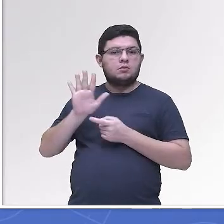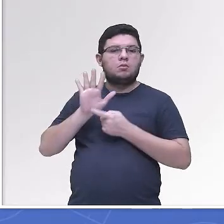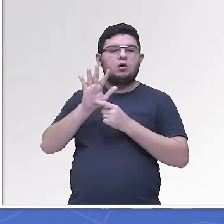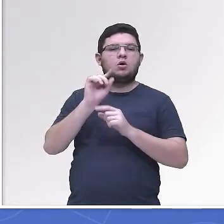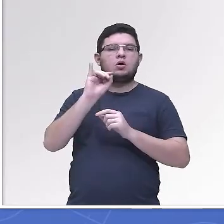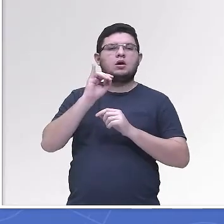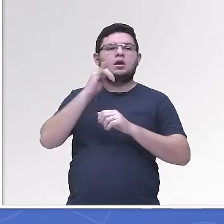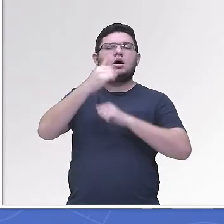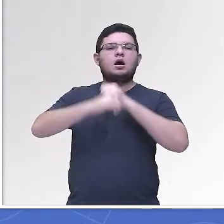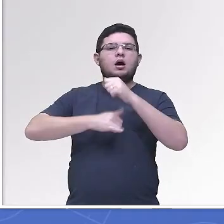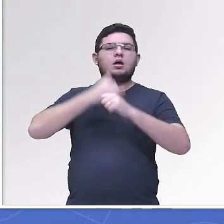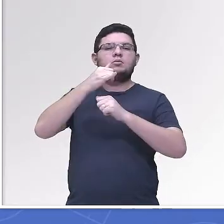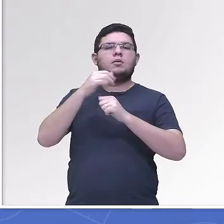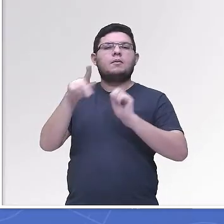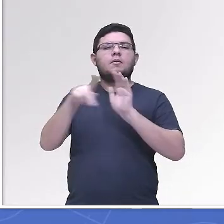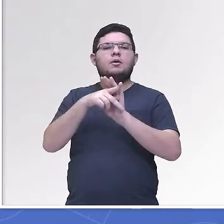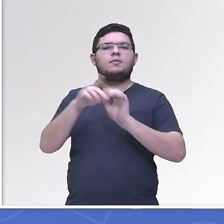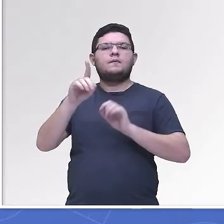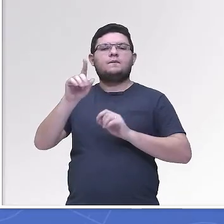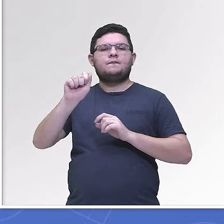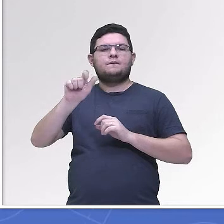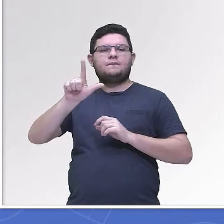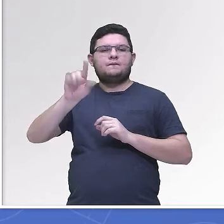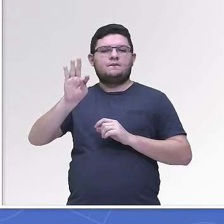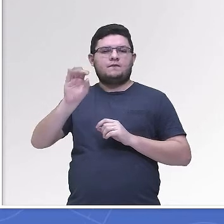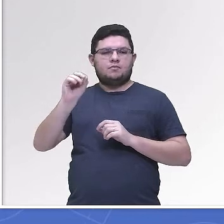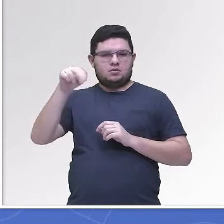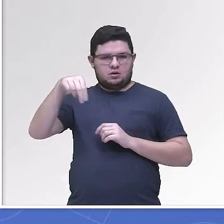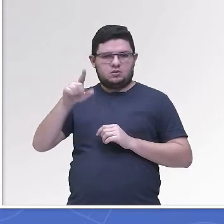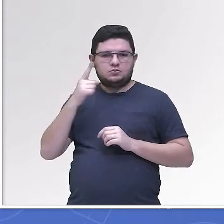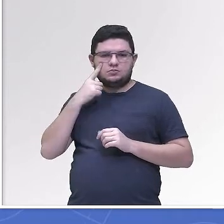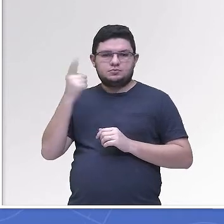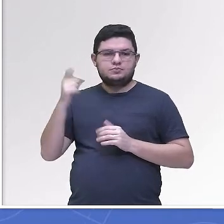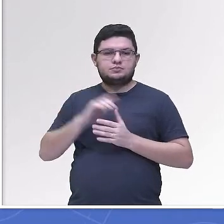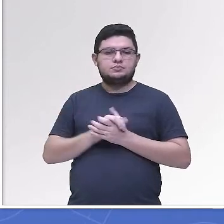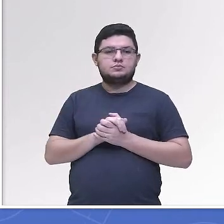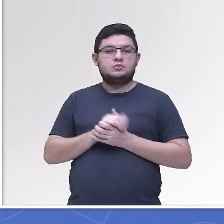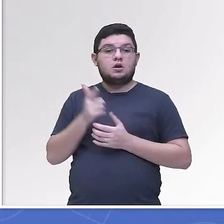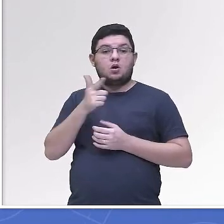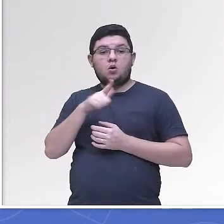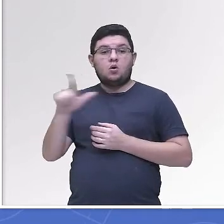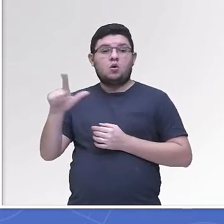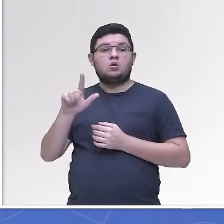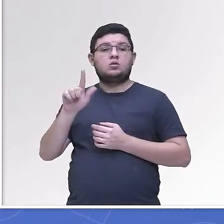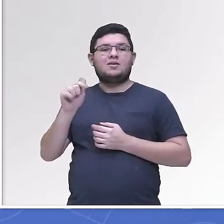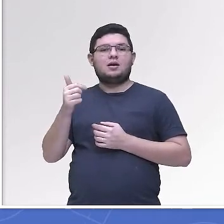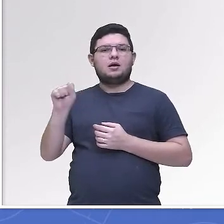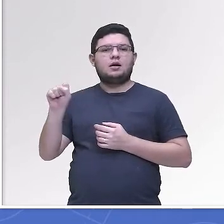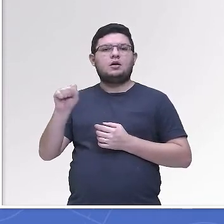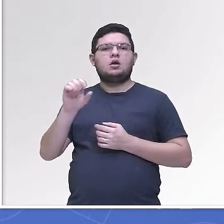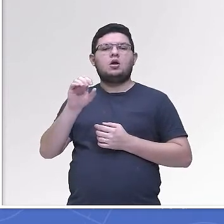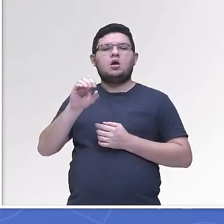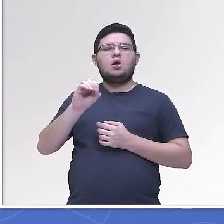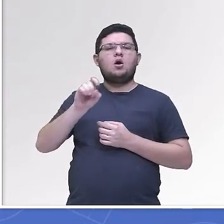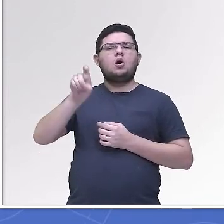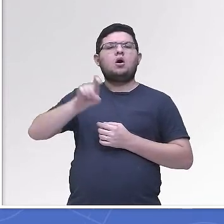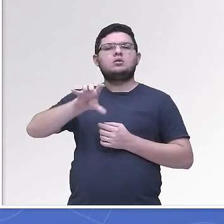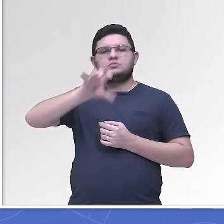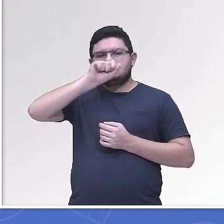gente conseguir visualizar. Então, O2 é uma substância